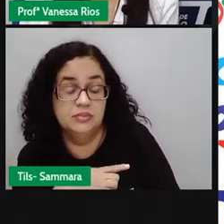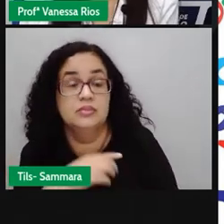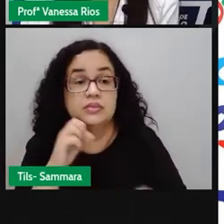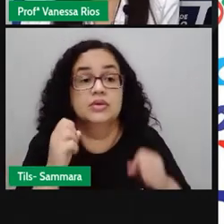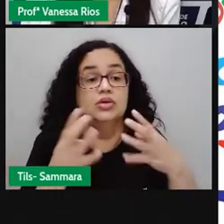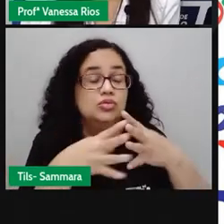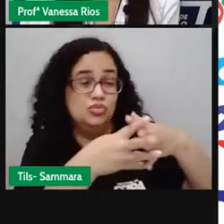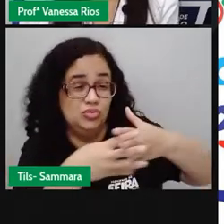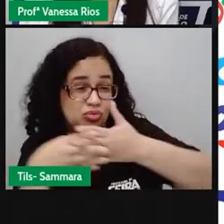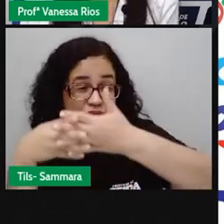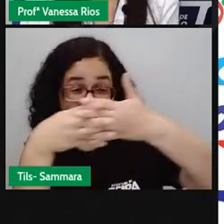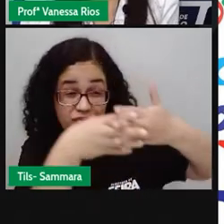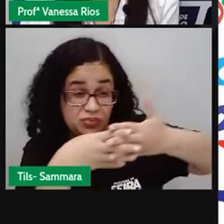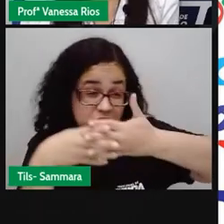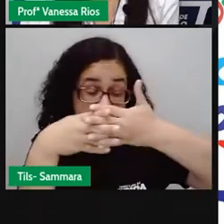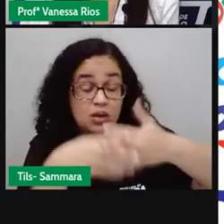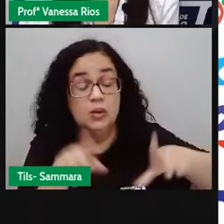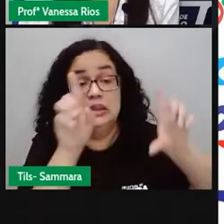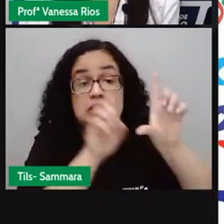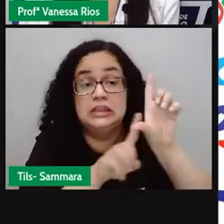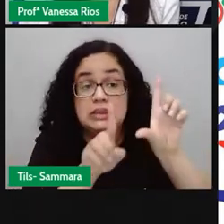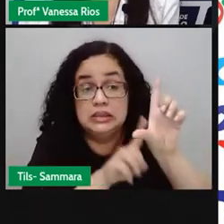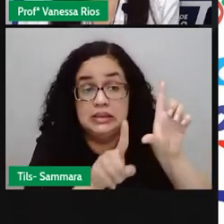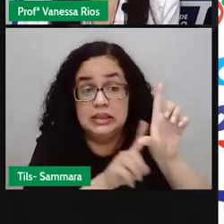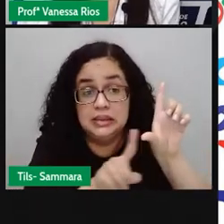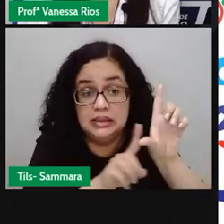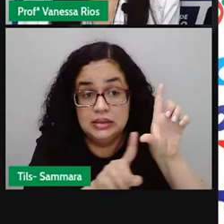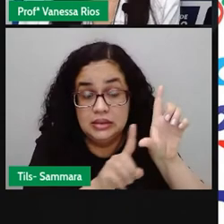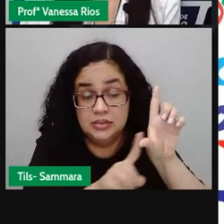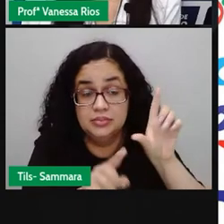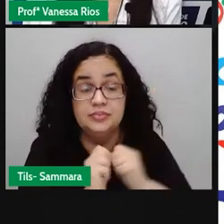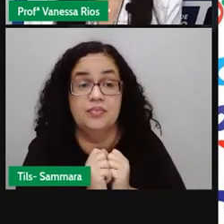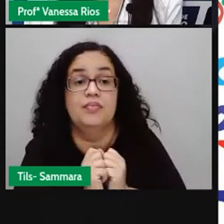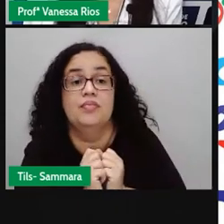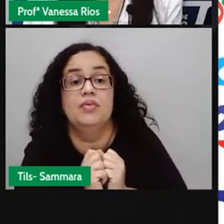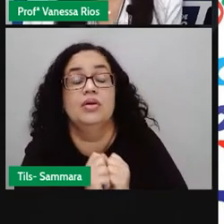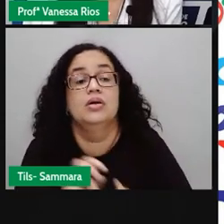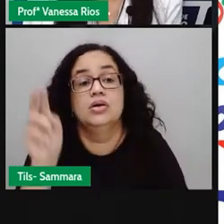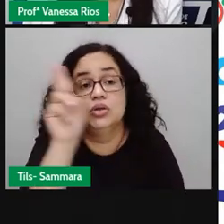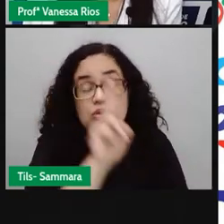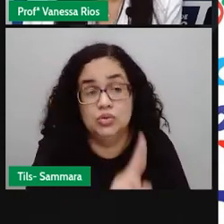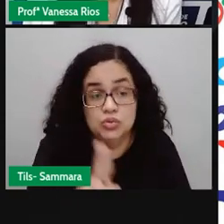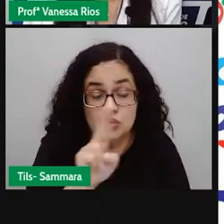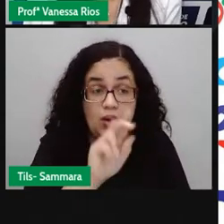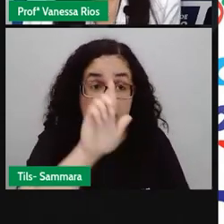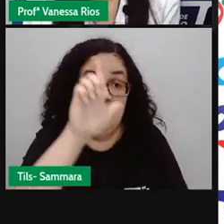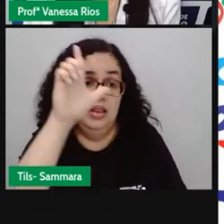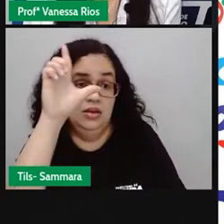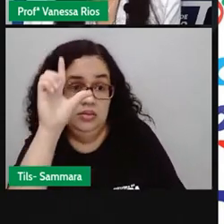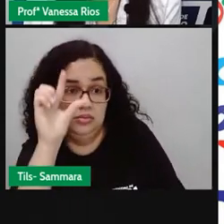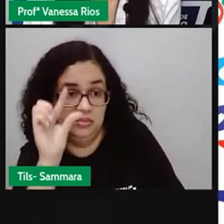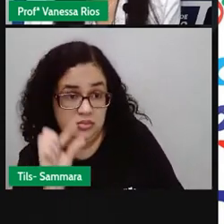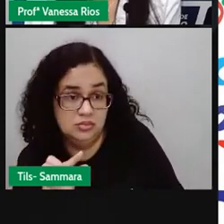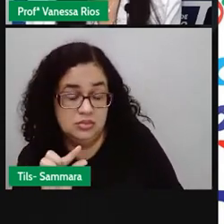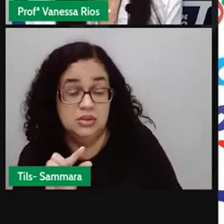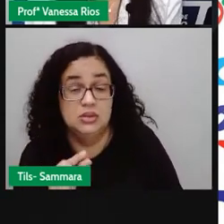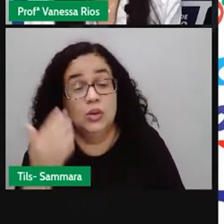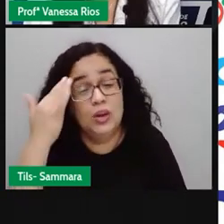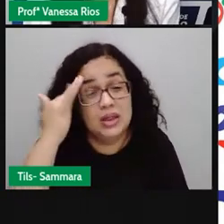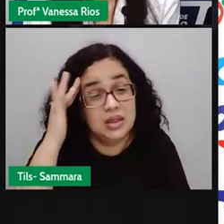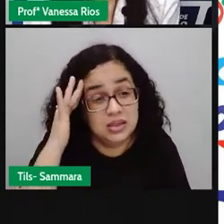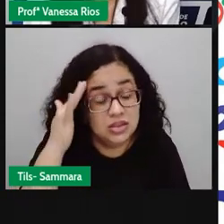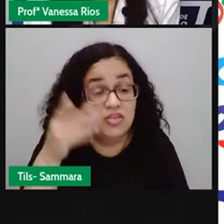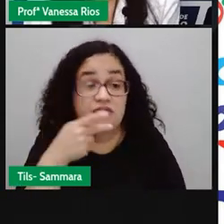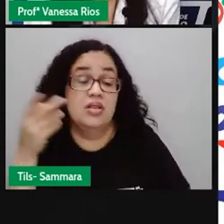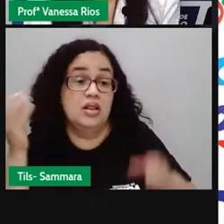possibilidade de confusão da letra, ou se houver, de alguma forma, ao utilizar o L minúsculo, não ficar muito compreendido que